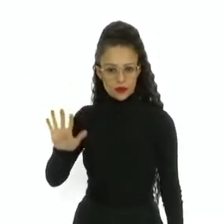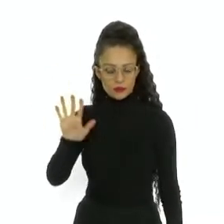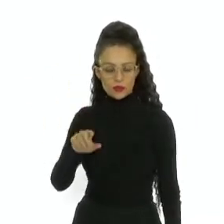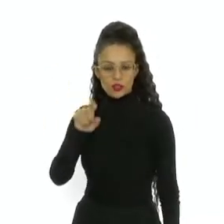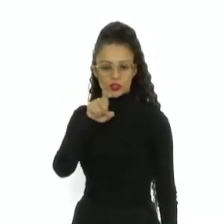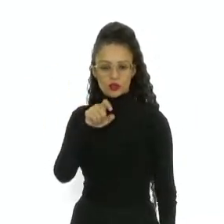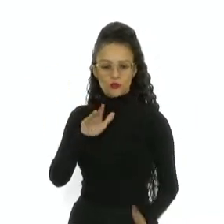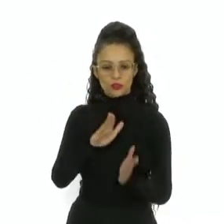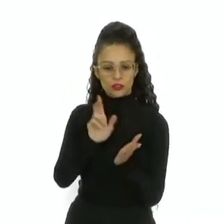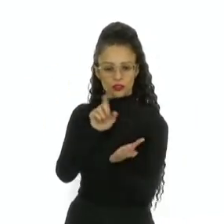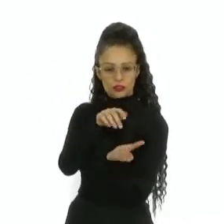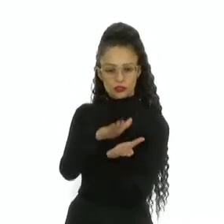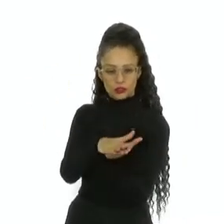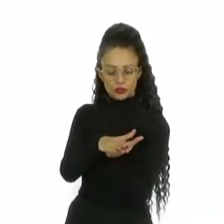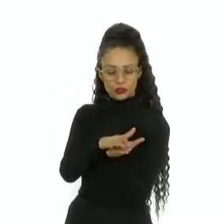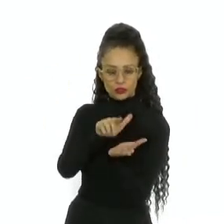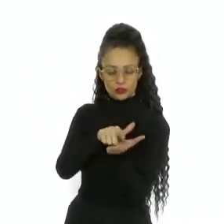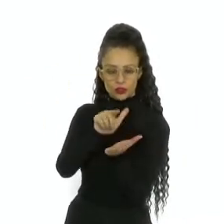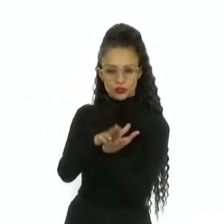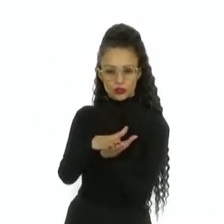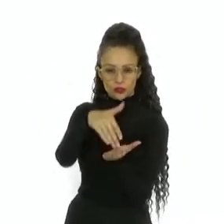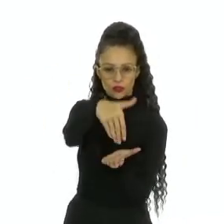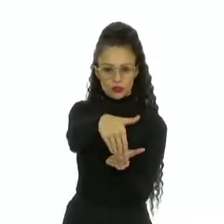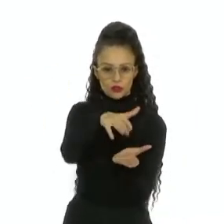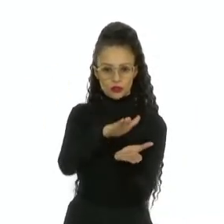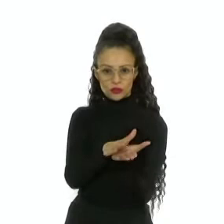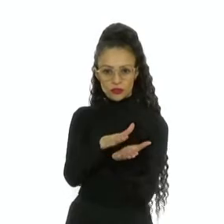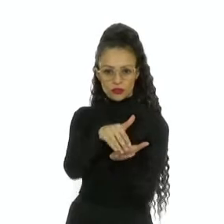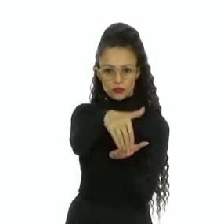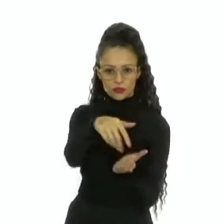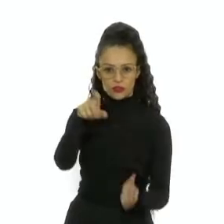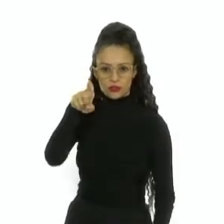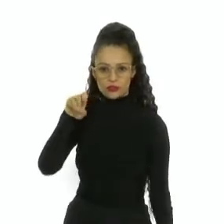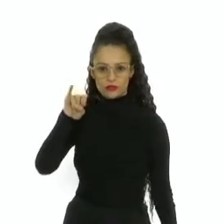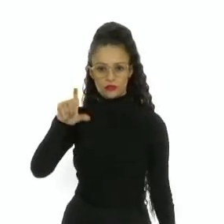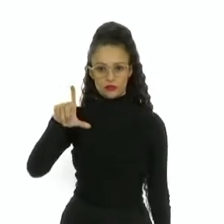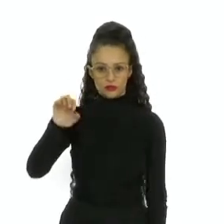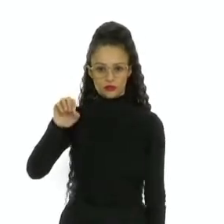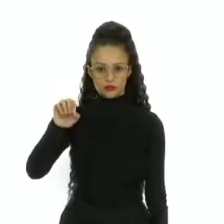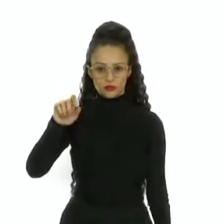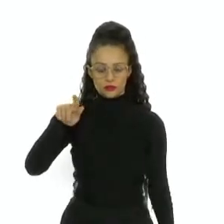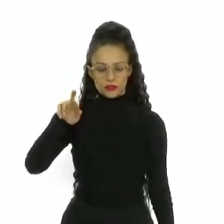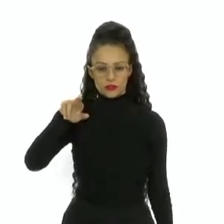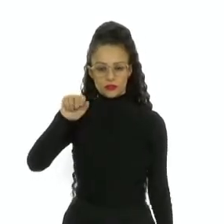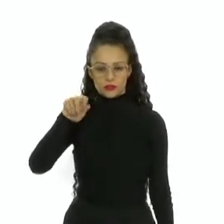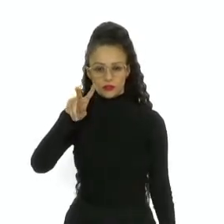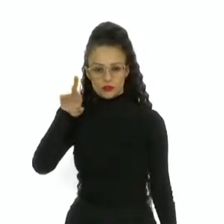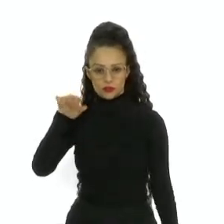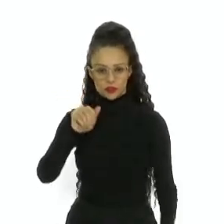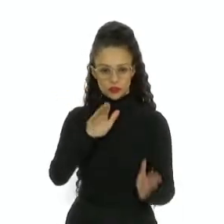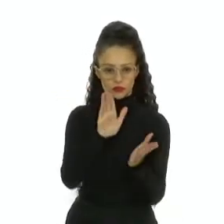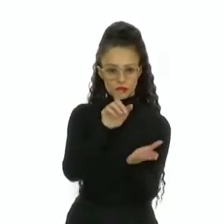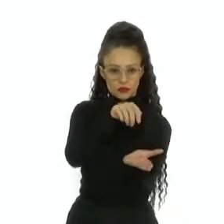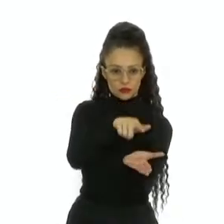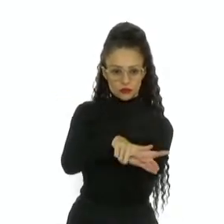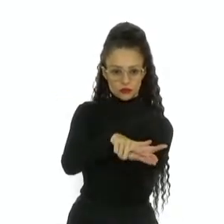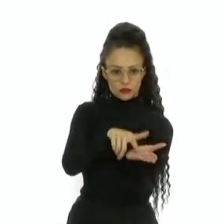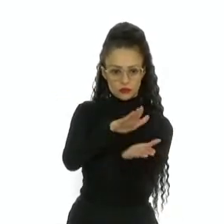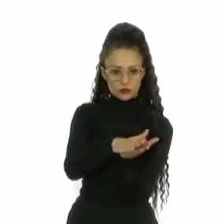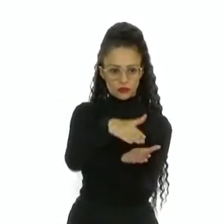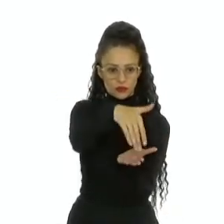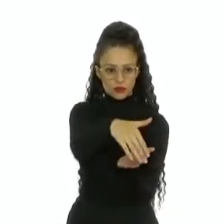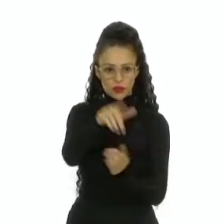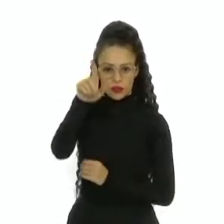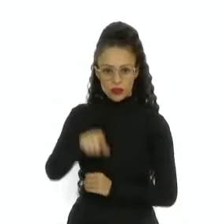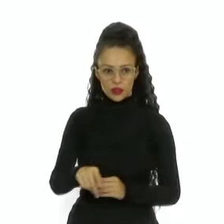Xilogravuras, né? Então, as xilogravuras, elas fazem parte também daqueles livretos, né, que são pendurados